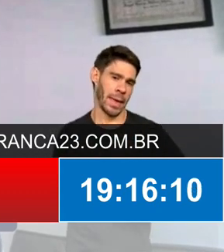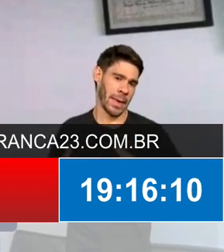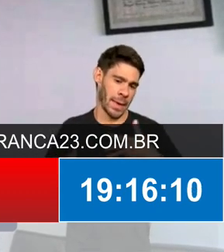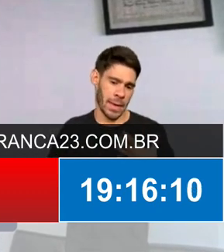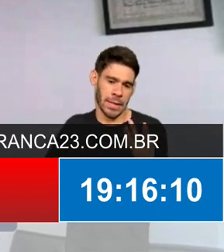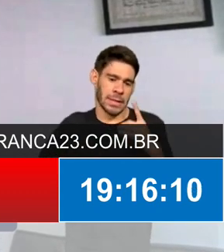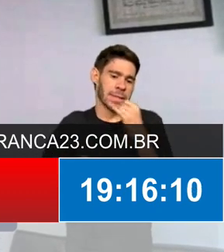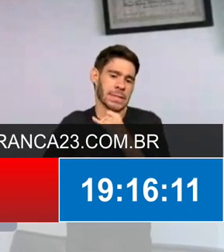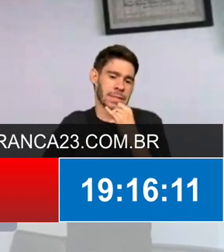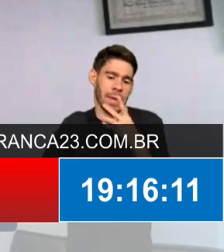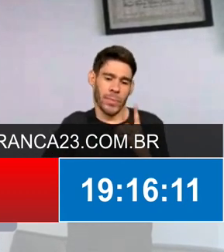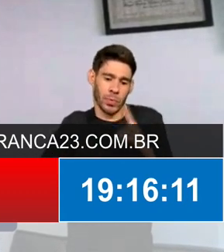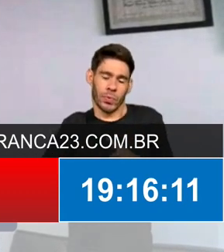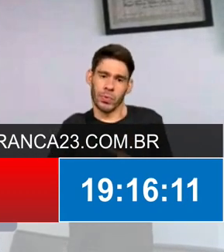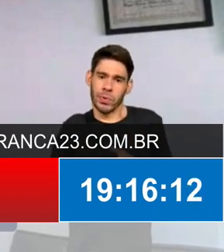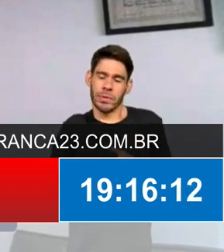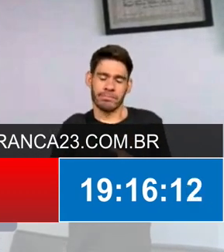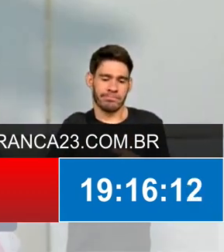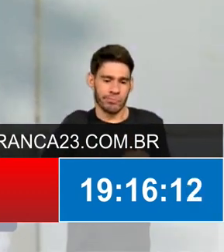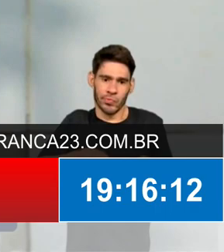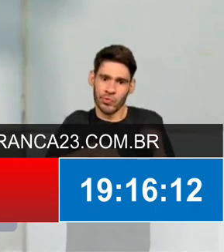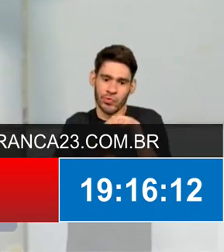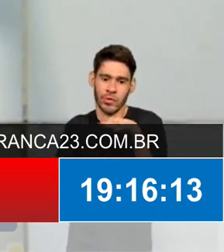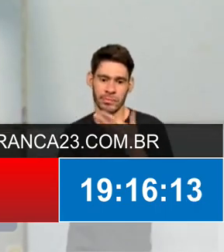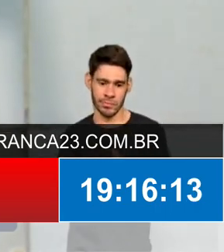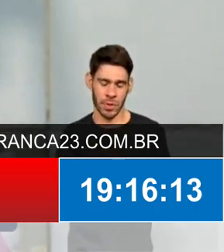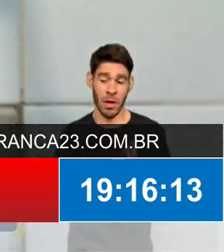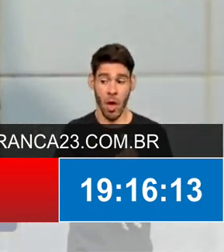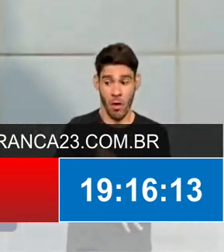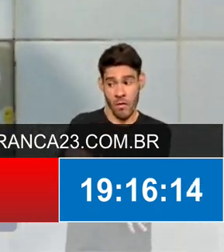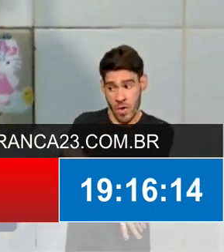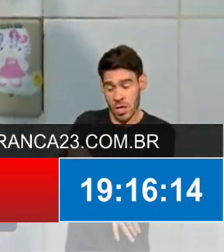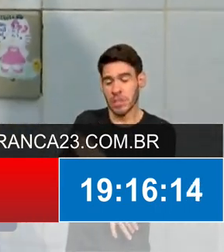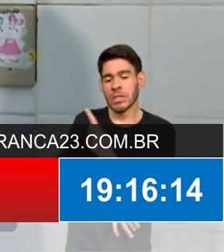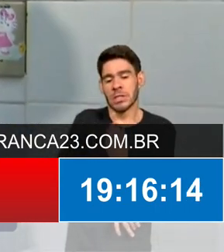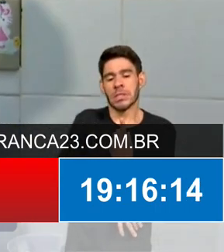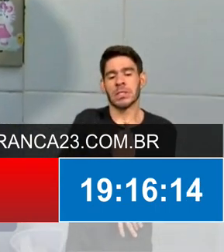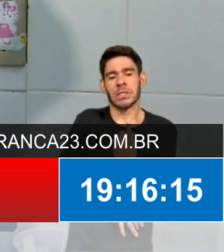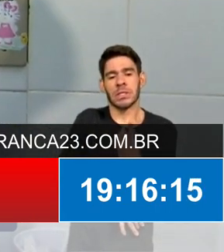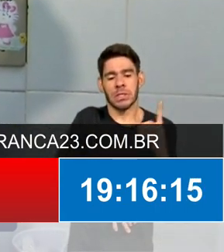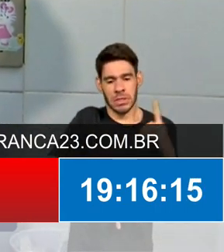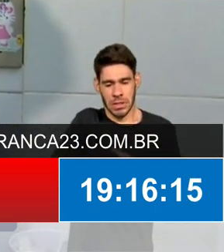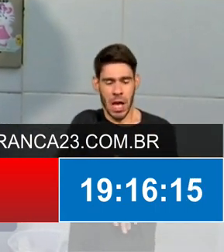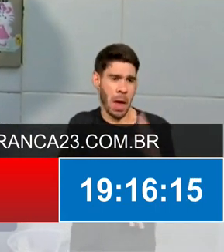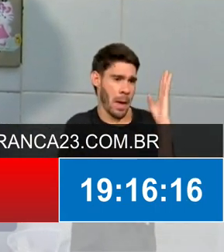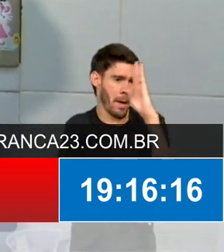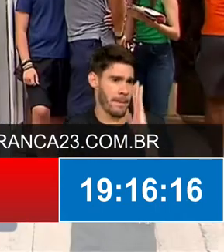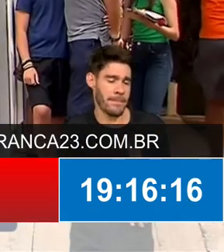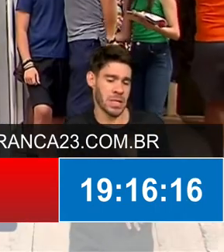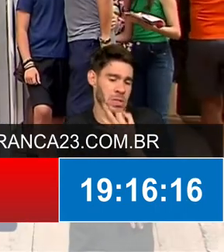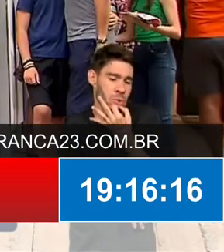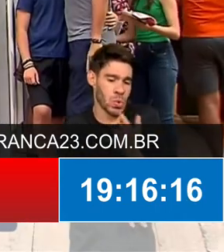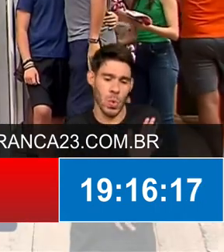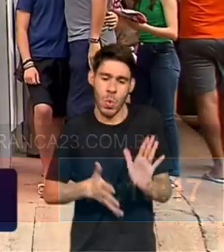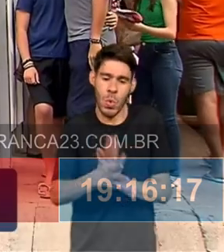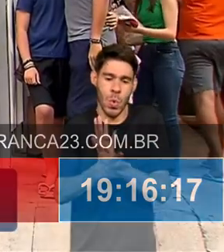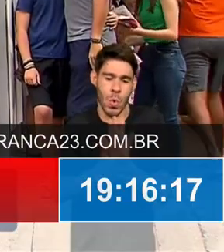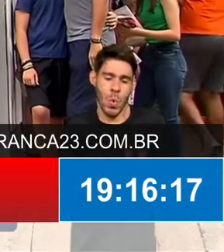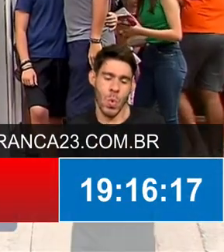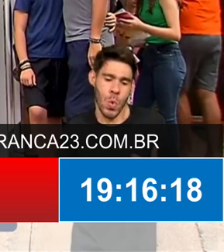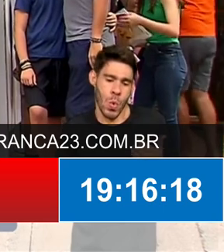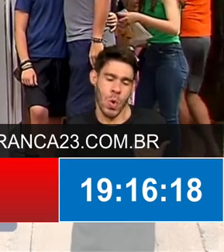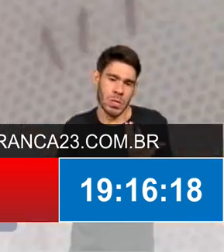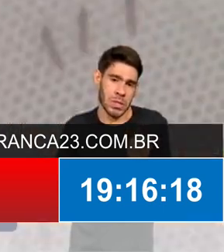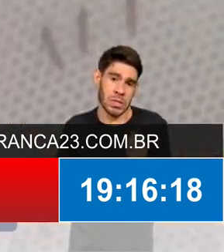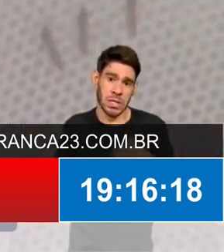dengue, que se sobrepõe à doença de base. Como a vacina por dengue aplicada no Brasil não é recomendada para quem tem mais de